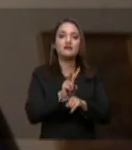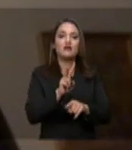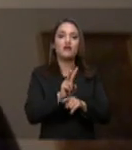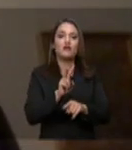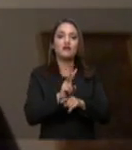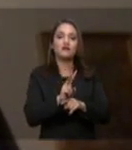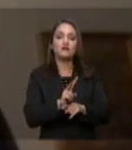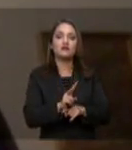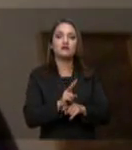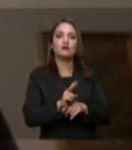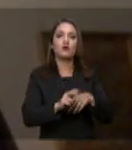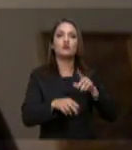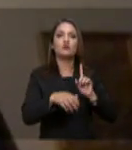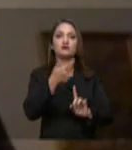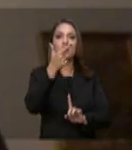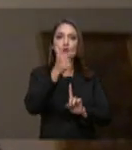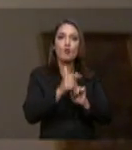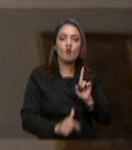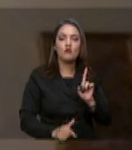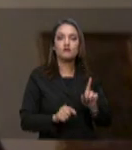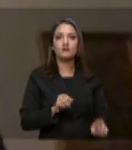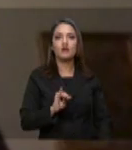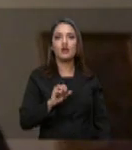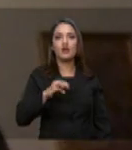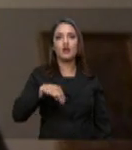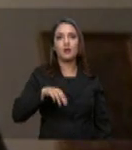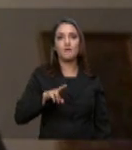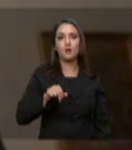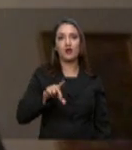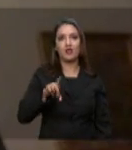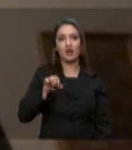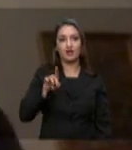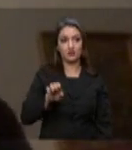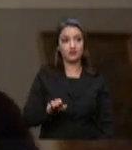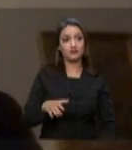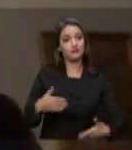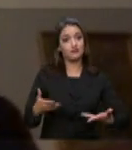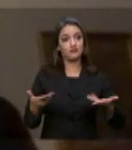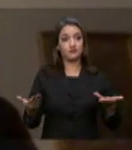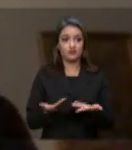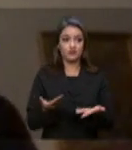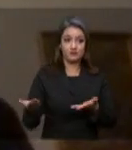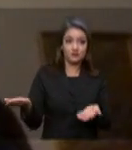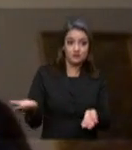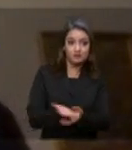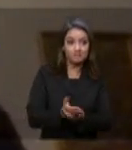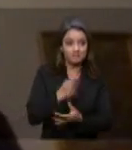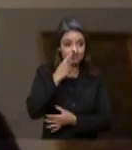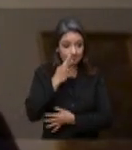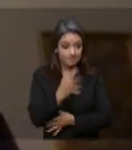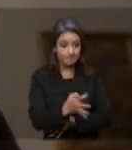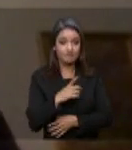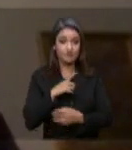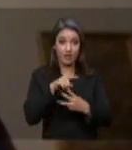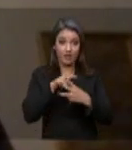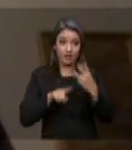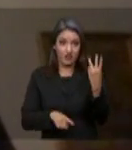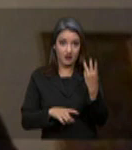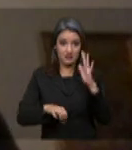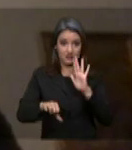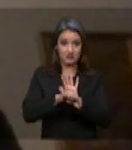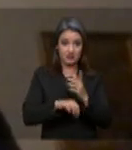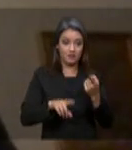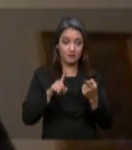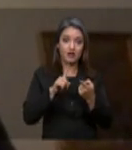imunidade no caso concreto e no presente caso o réu foi acusado da prática de três crimes